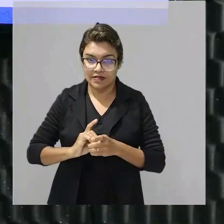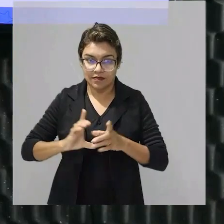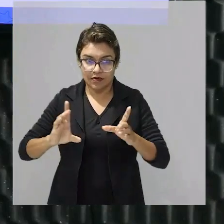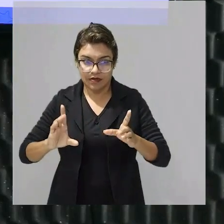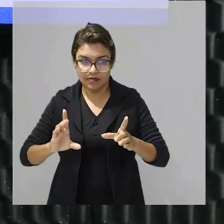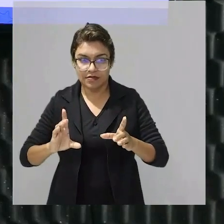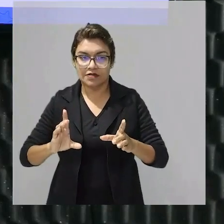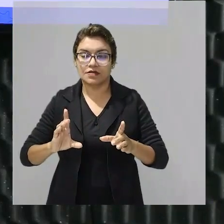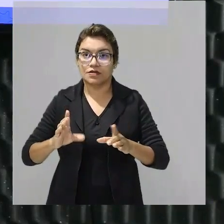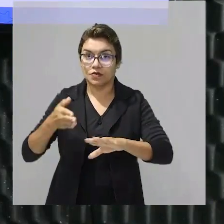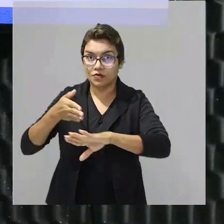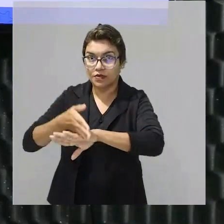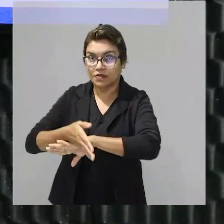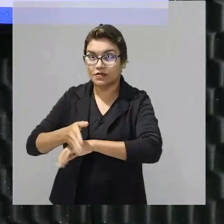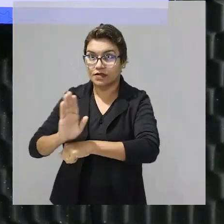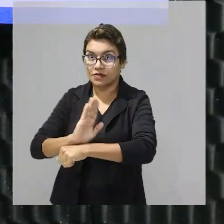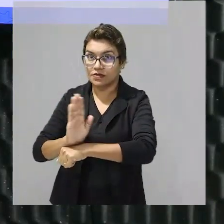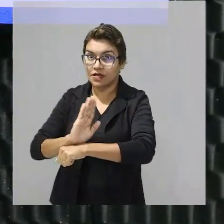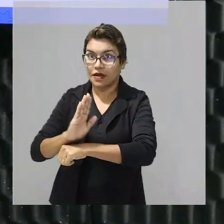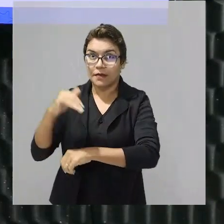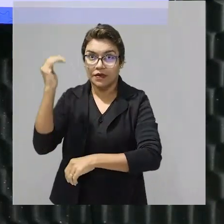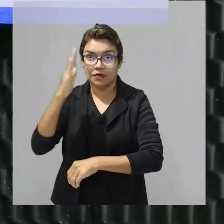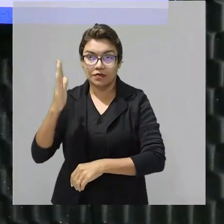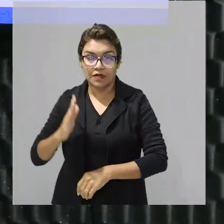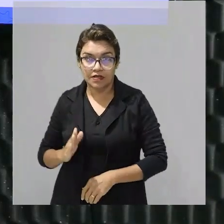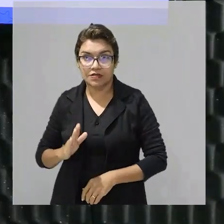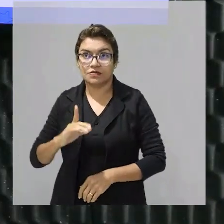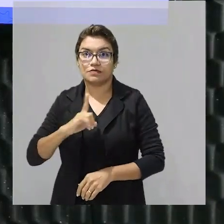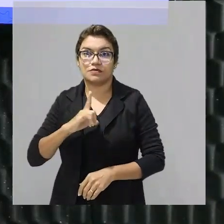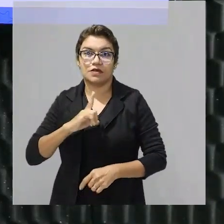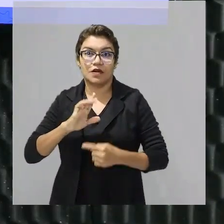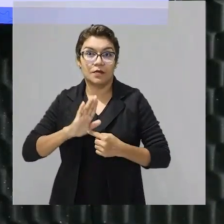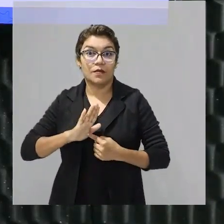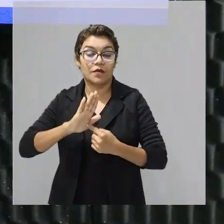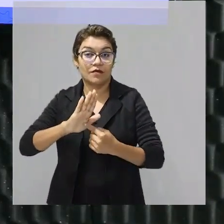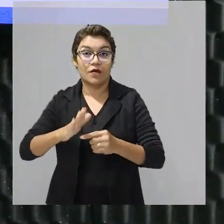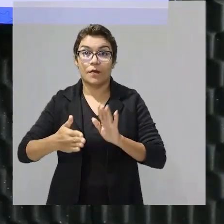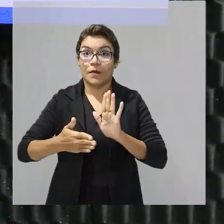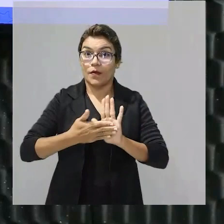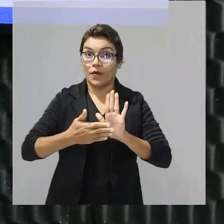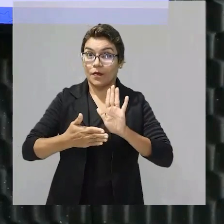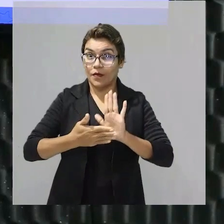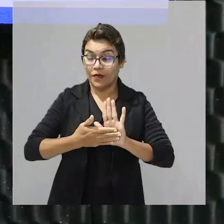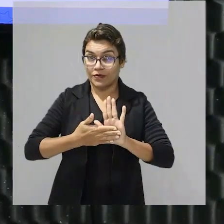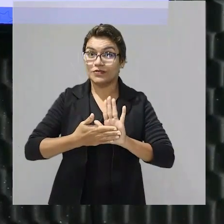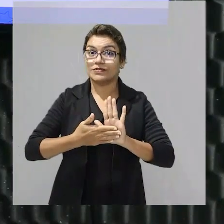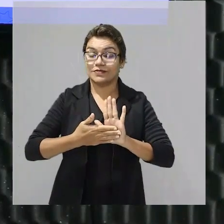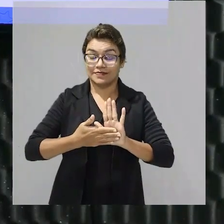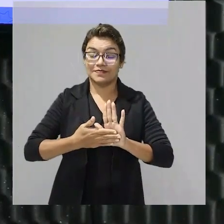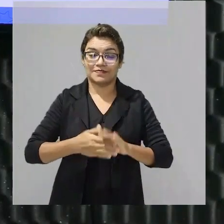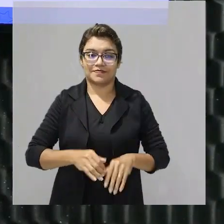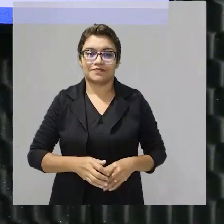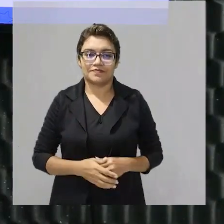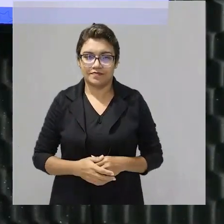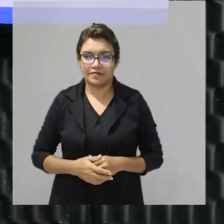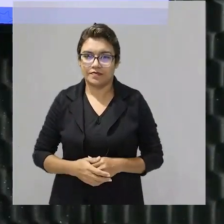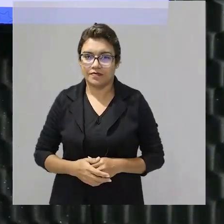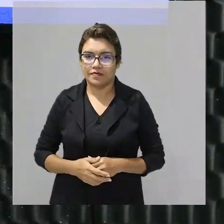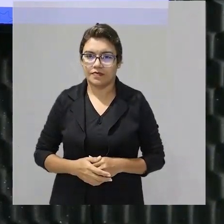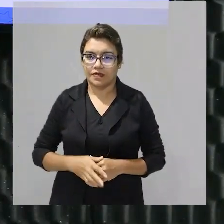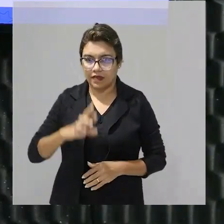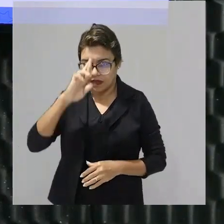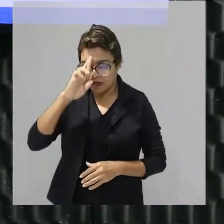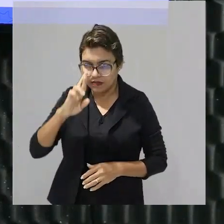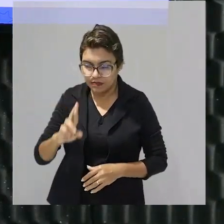da leitura dos textos motivadores e com base nos conhecimentos construídos ao longo da sua